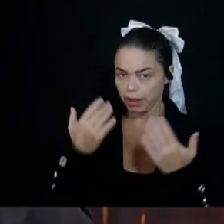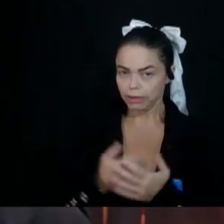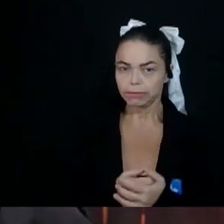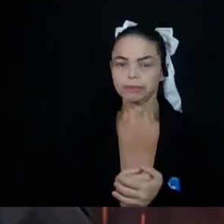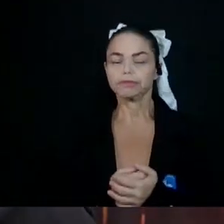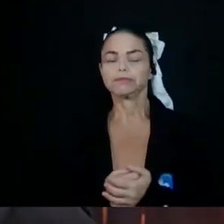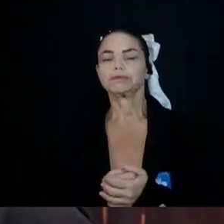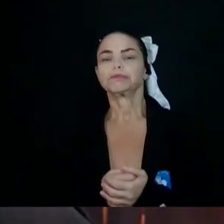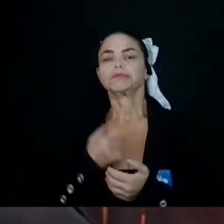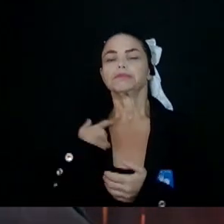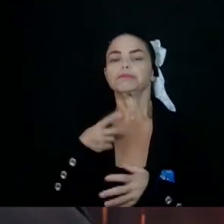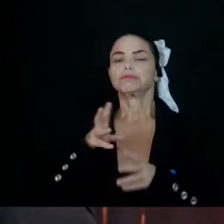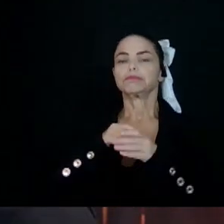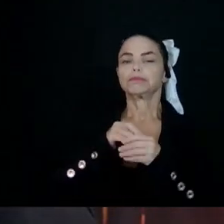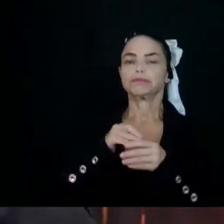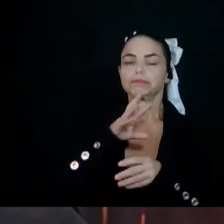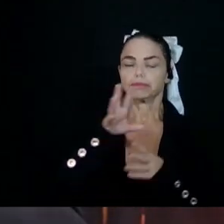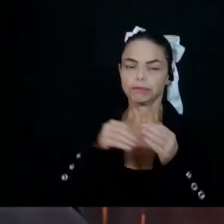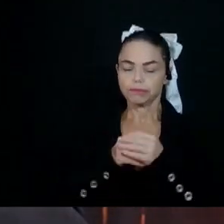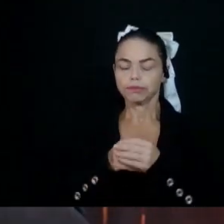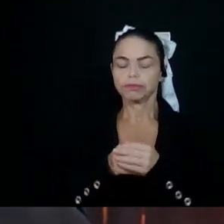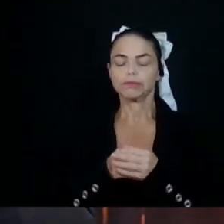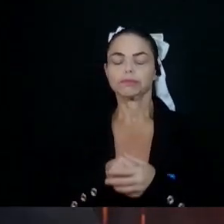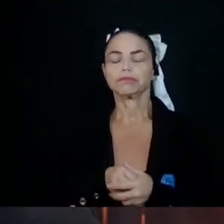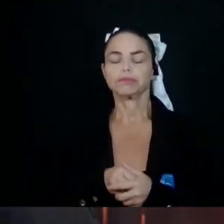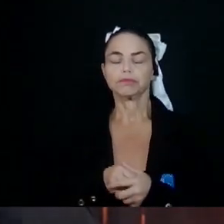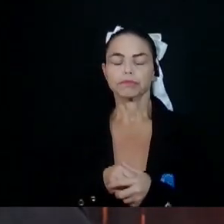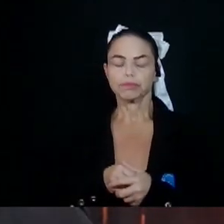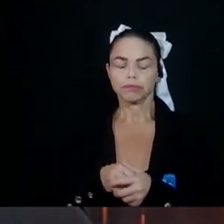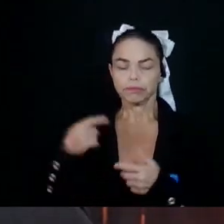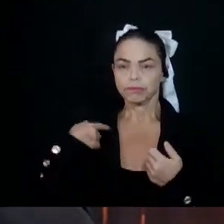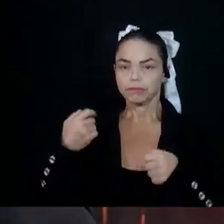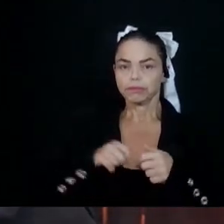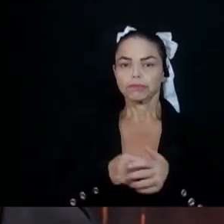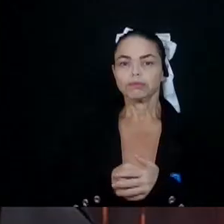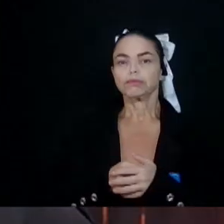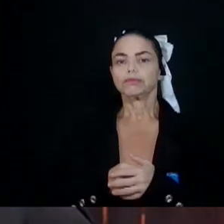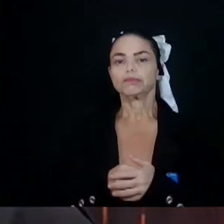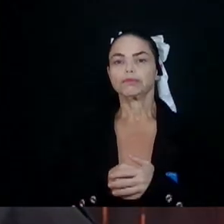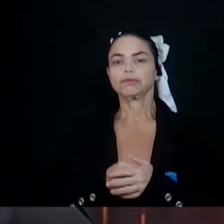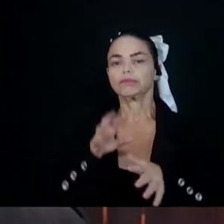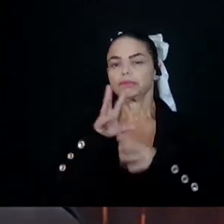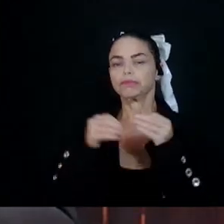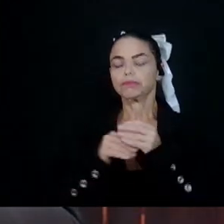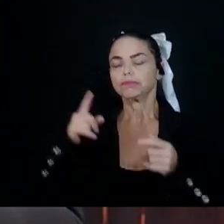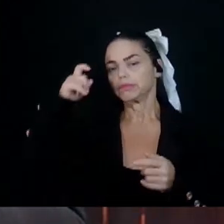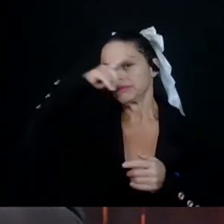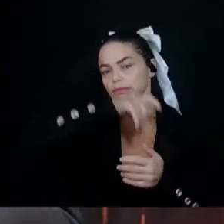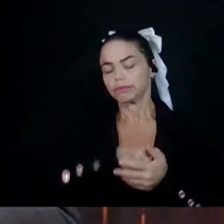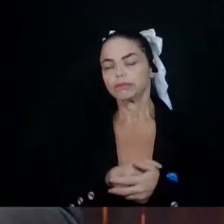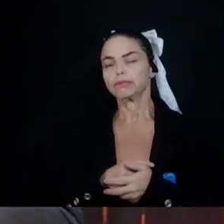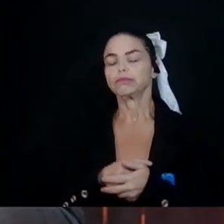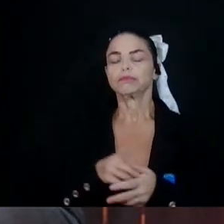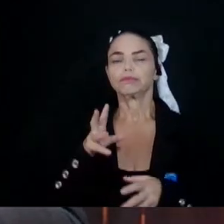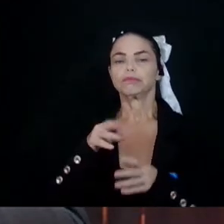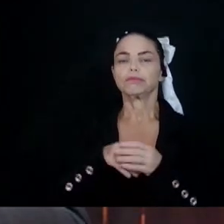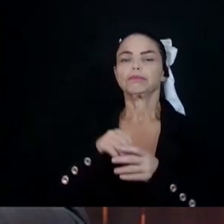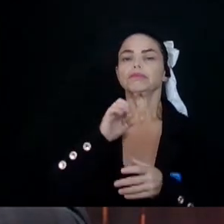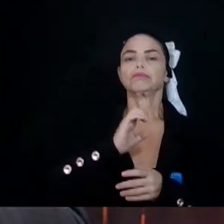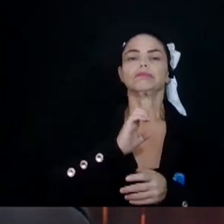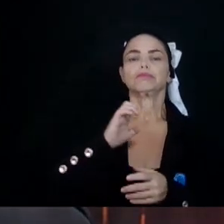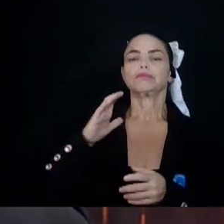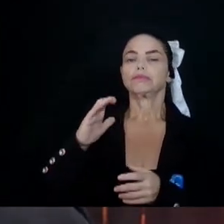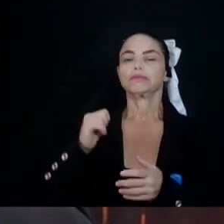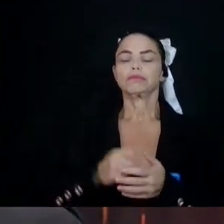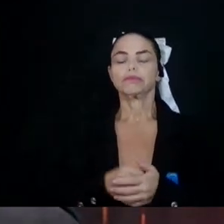de implementação, a gente diz, né, que nós estamos na fase mais complexa agora de implementação do ECA digital. Nós